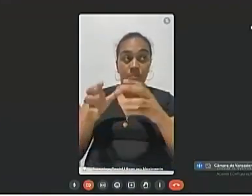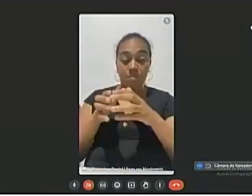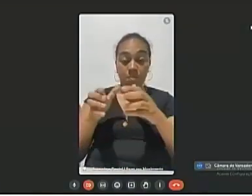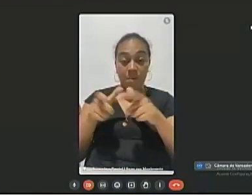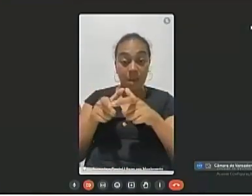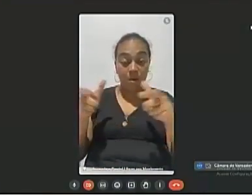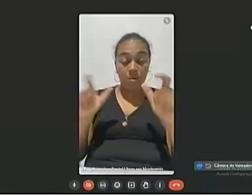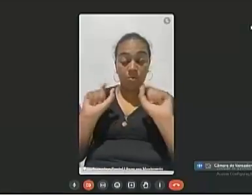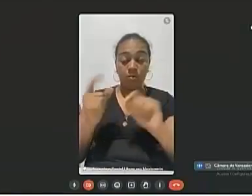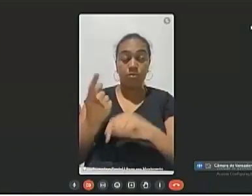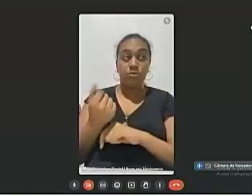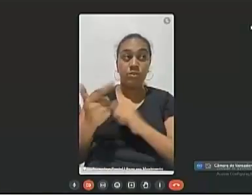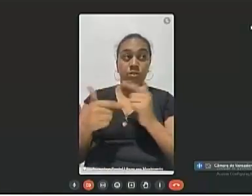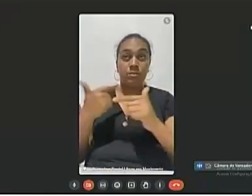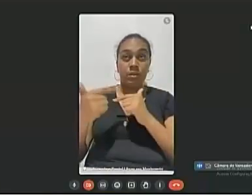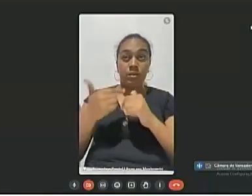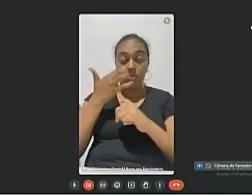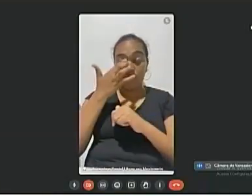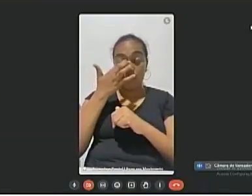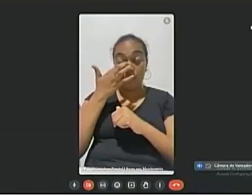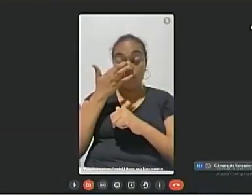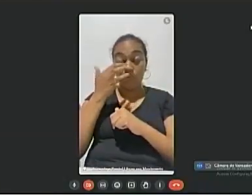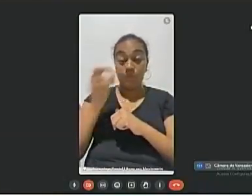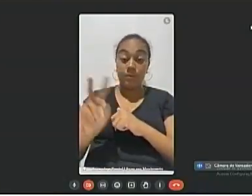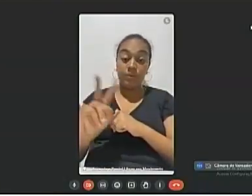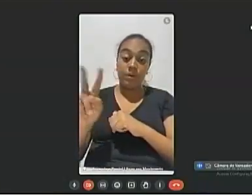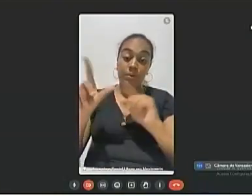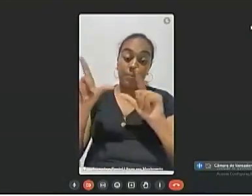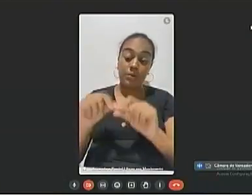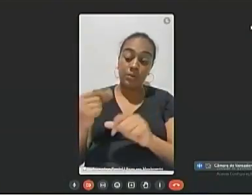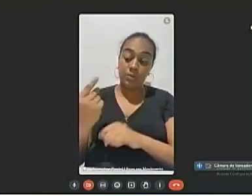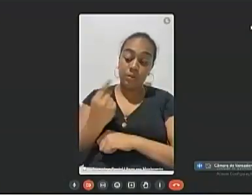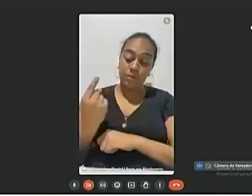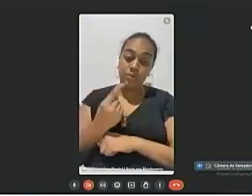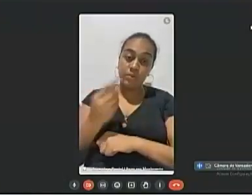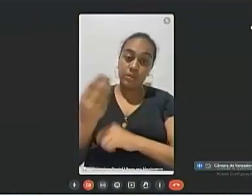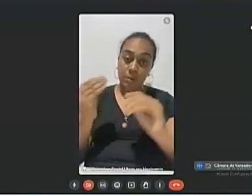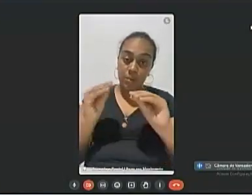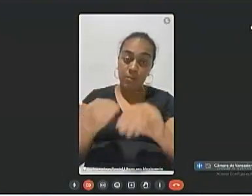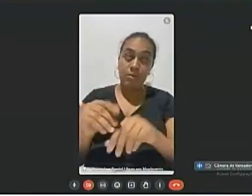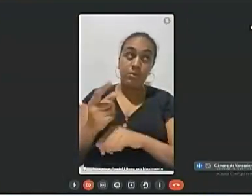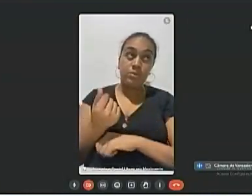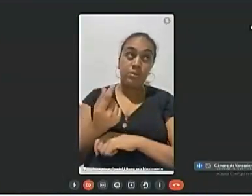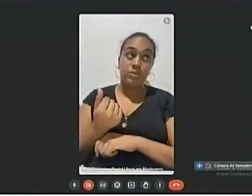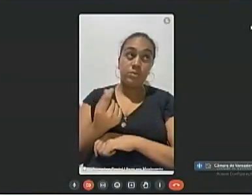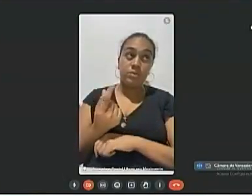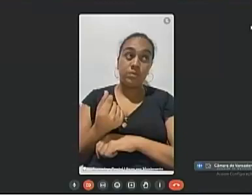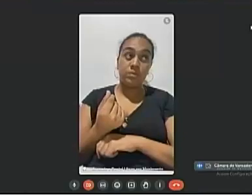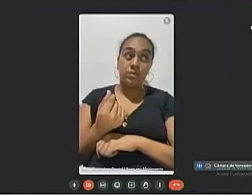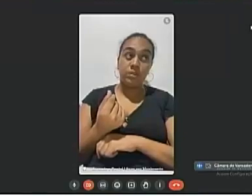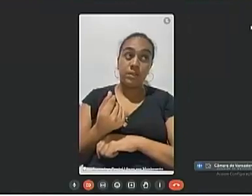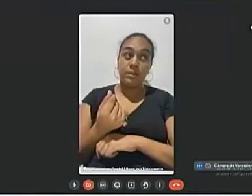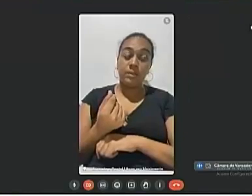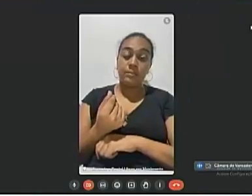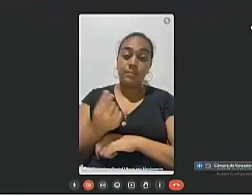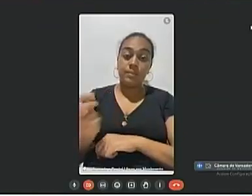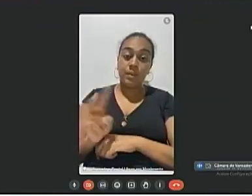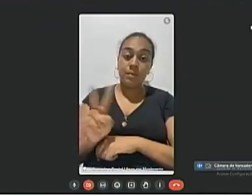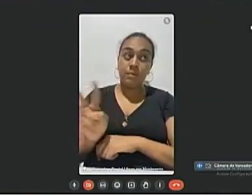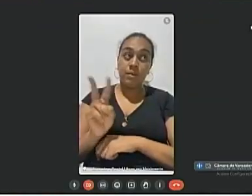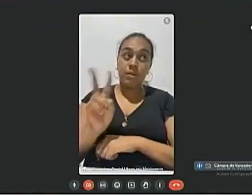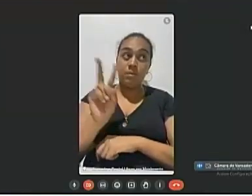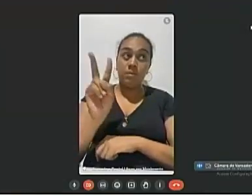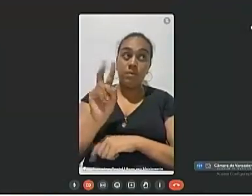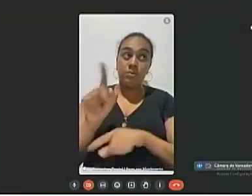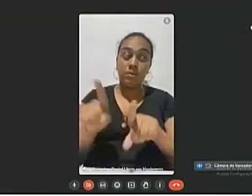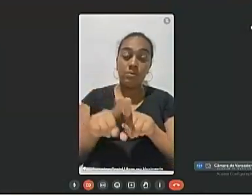da obra, né? E quando esse valor está menor do que 1, você colocou dinheiro e o resultado da obra é menor do que o valor. Então, era melhor nem ter feito a